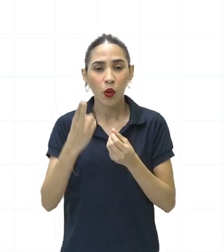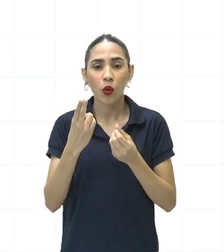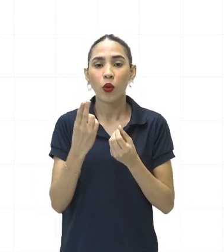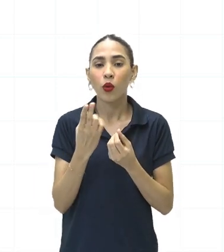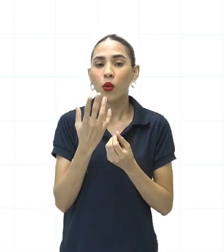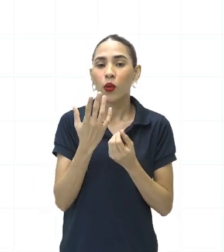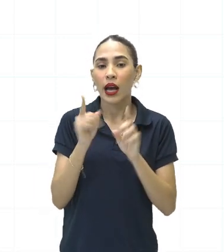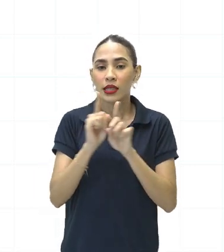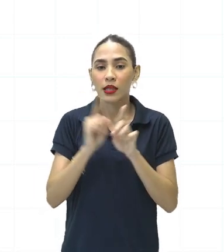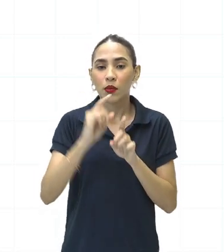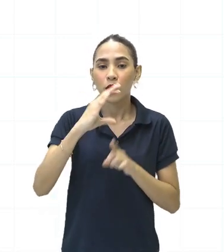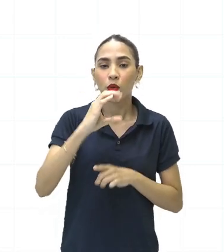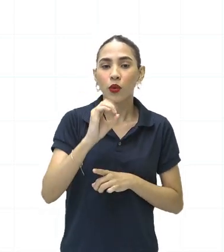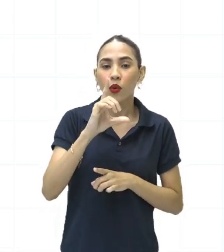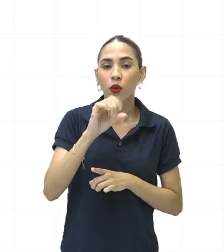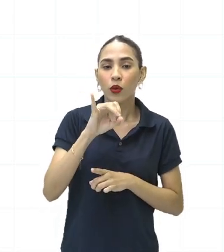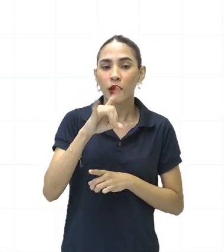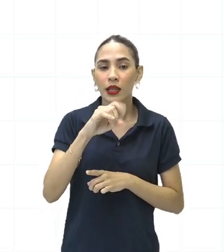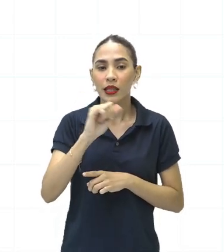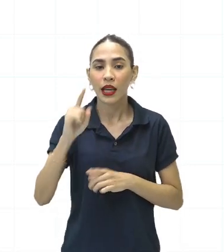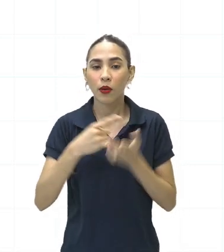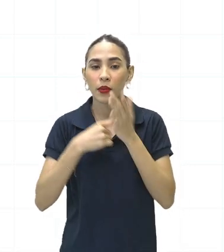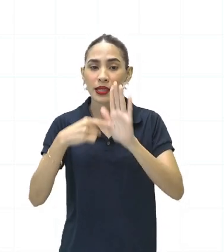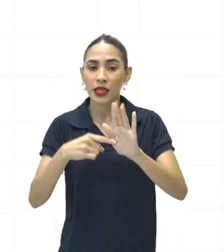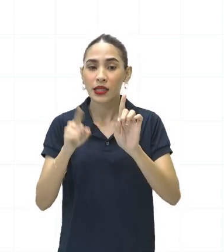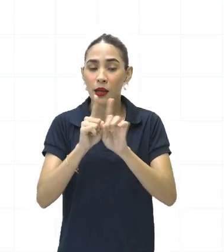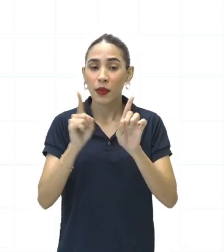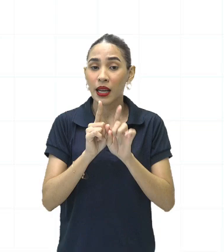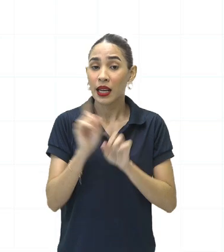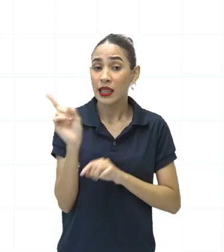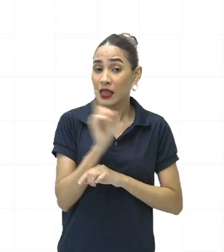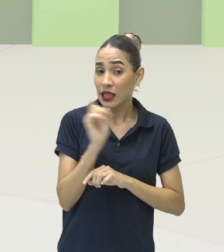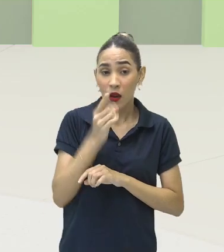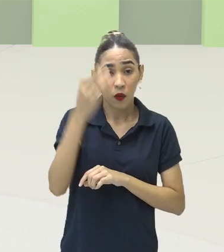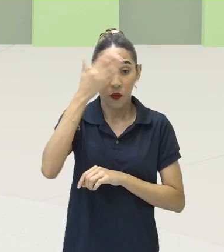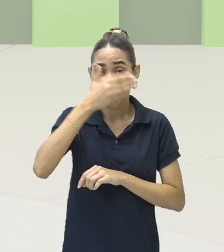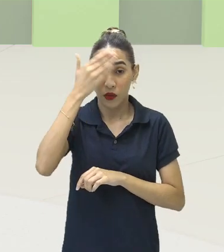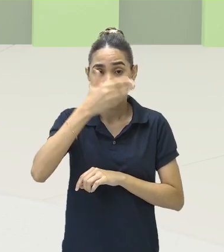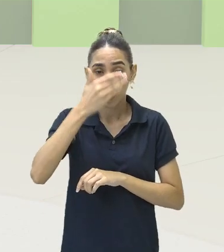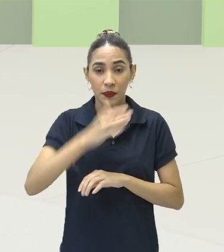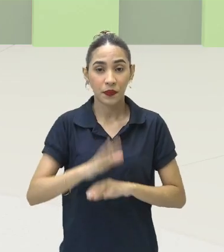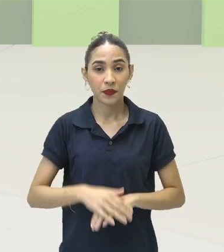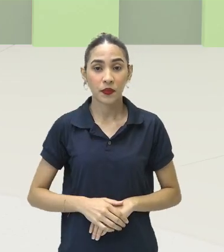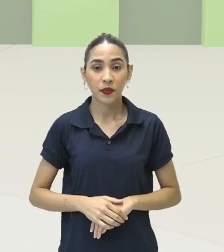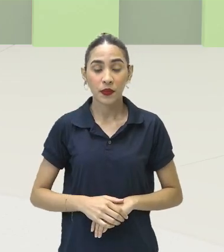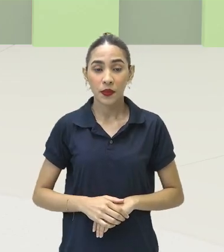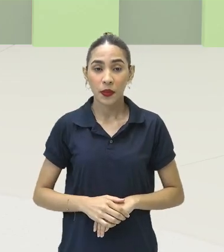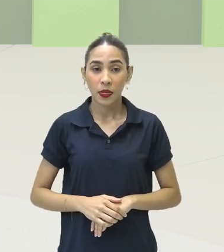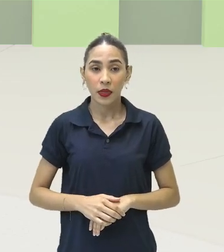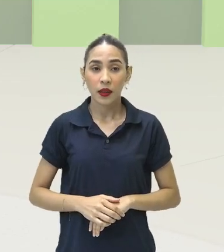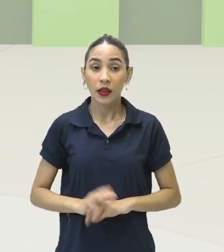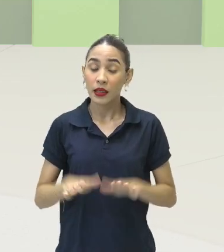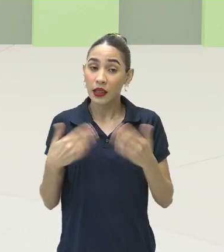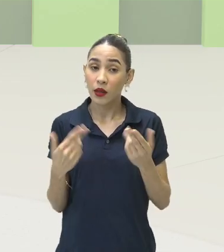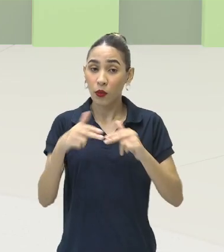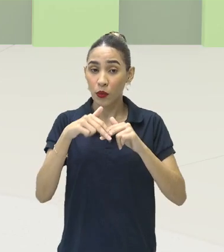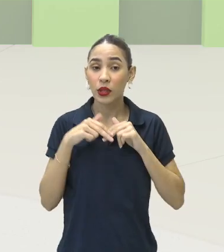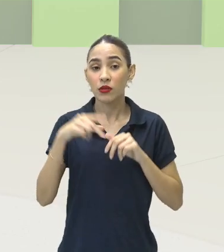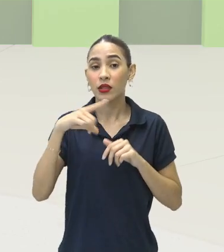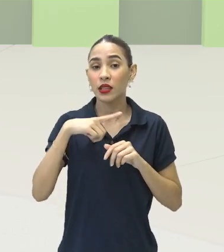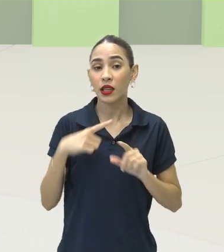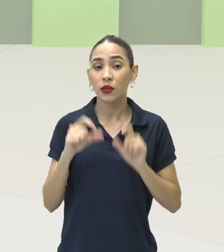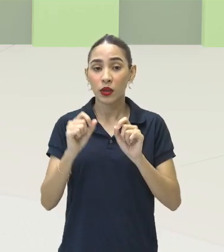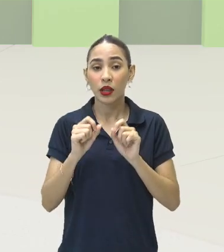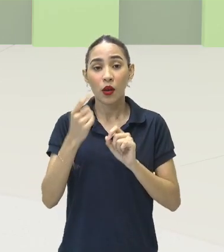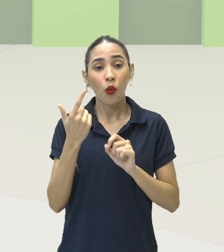coloidal presente na amostra do efluente, aquilo que a gente não vê. Então, Por isso que existem